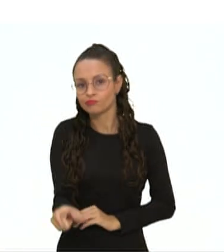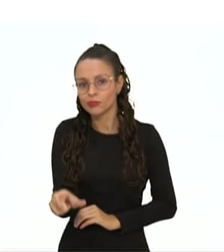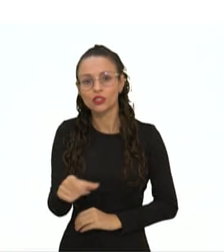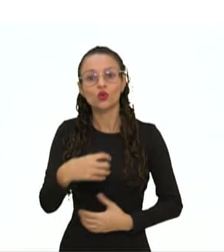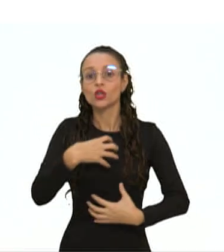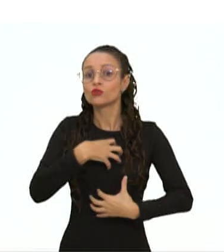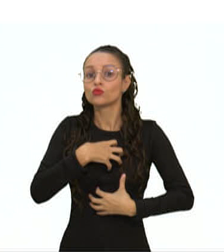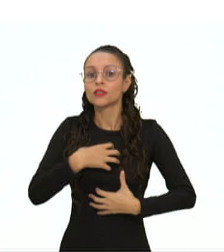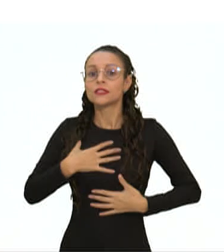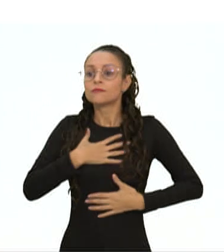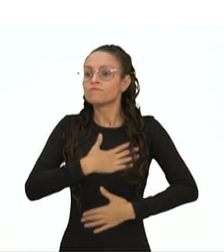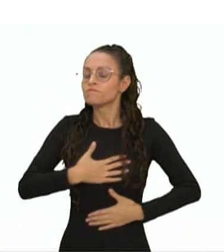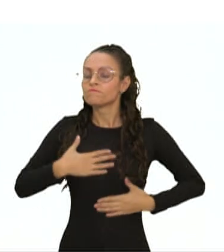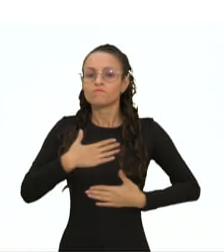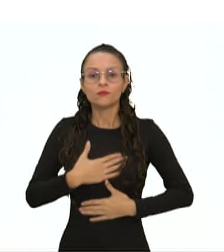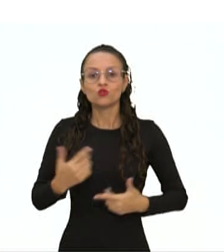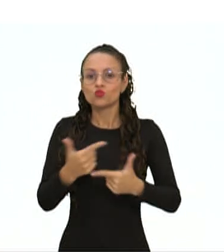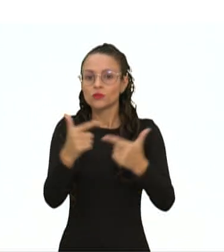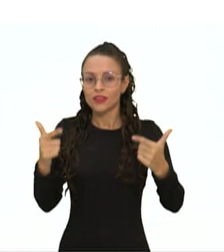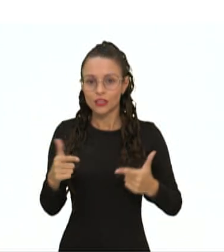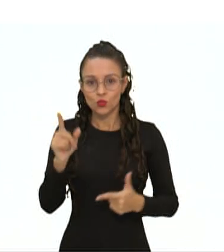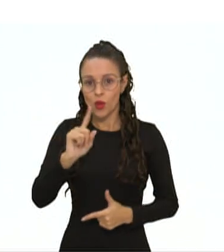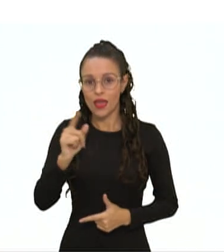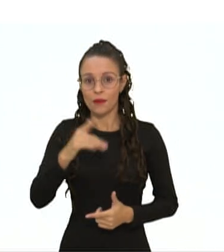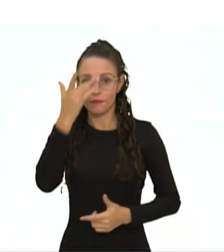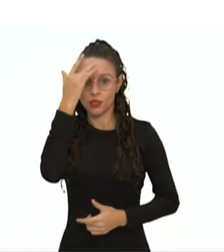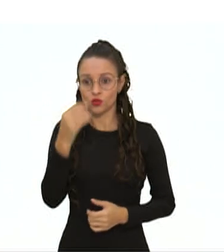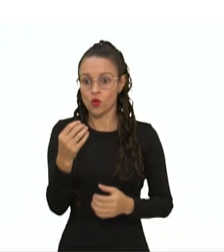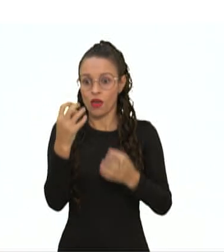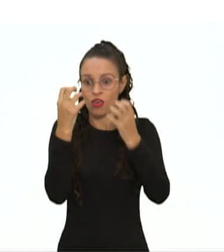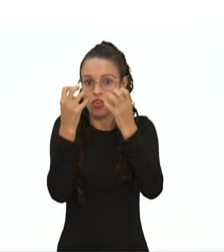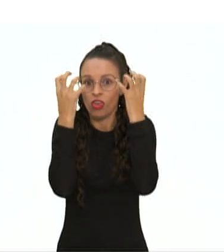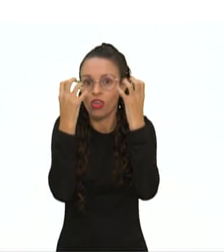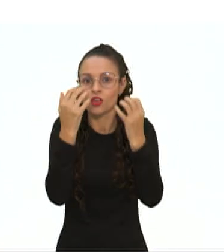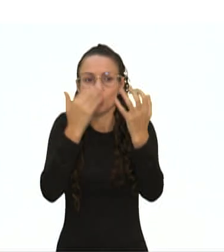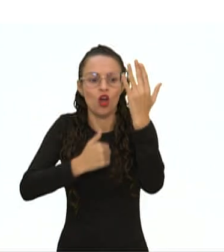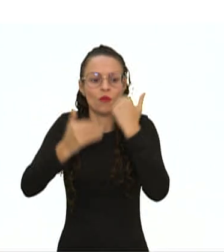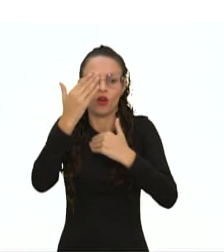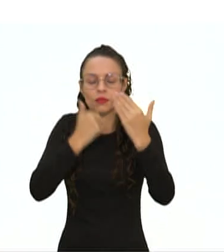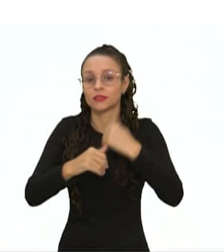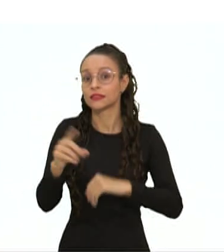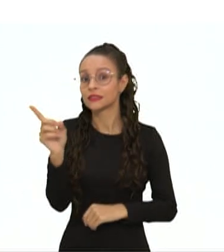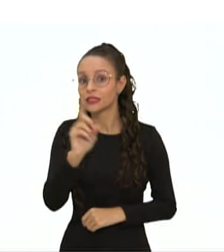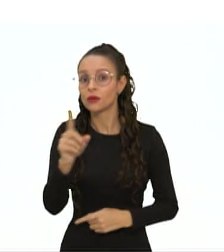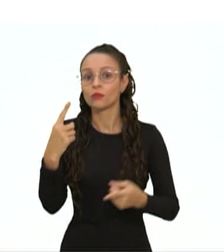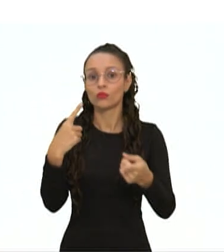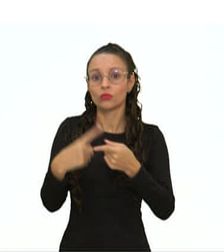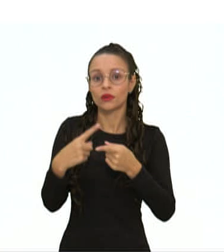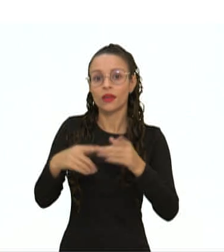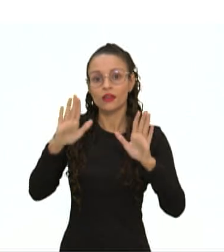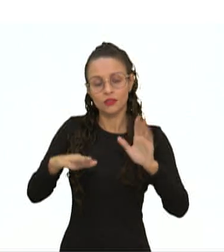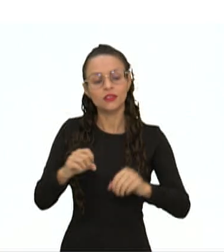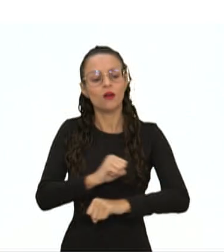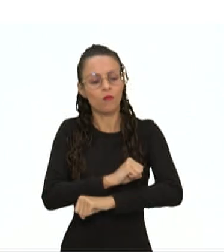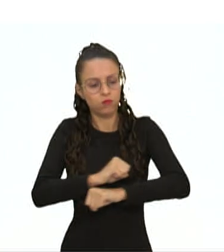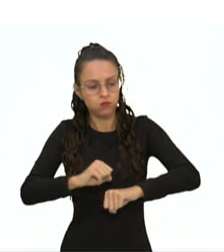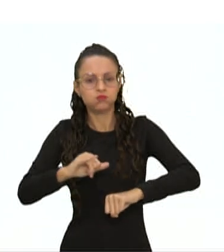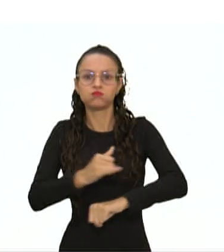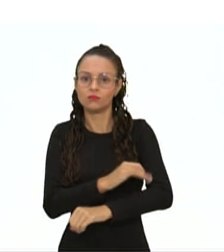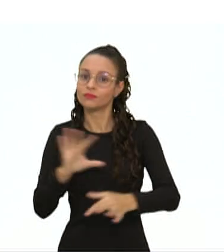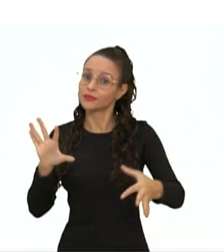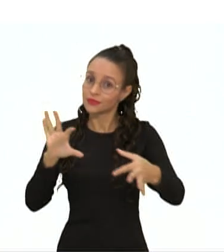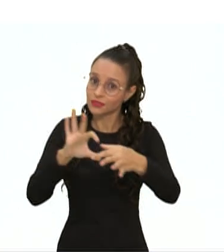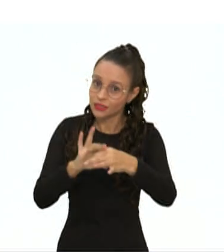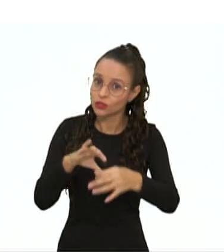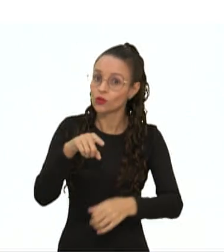sente está cidades então não é que a pessoa gulosa que a pessoa né come porque quer muitas vezes a obesidade pode estar